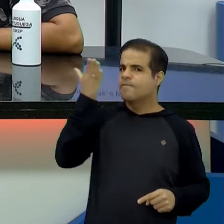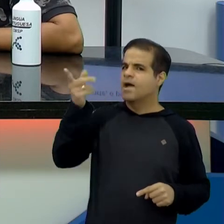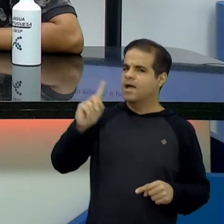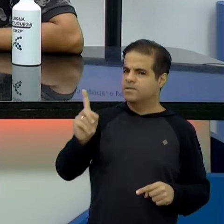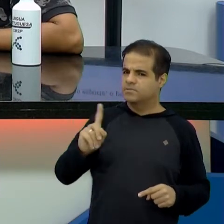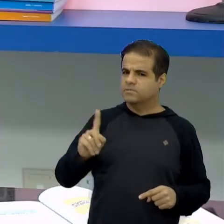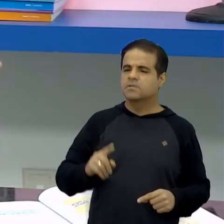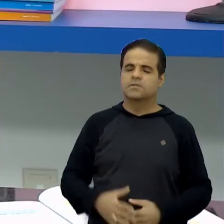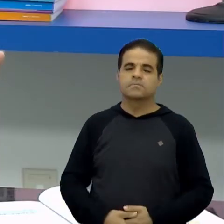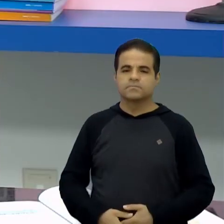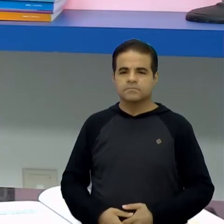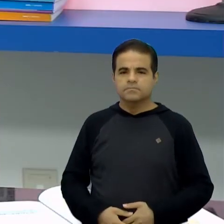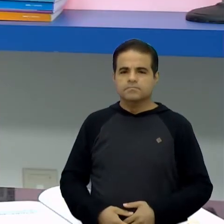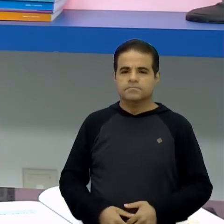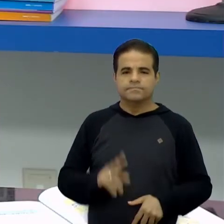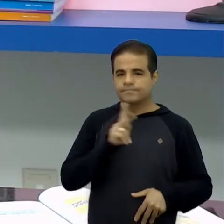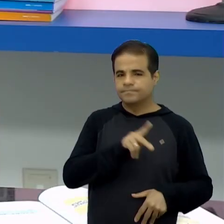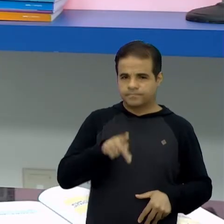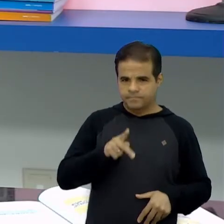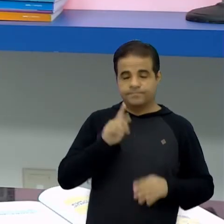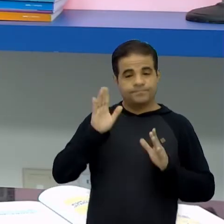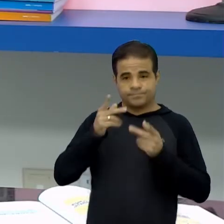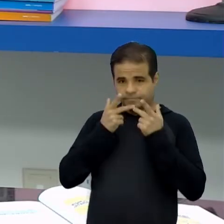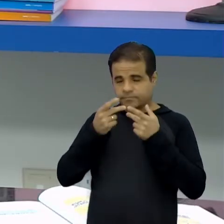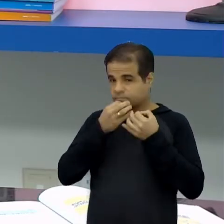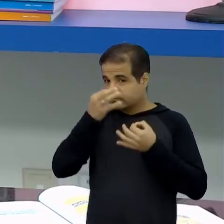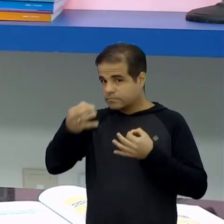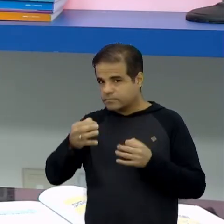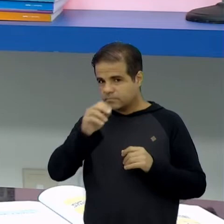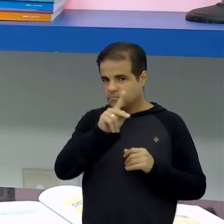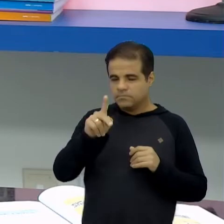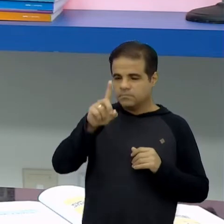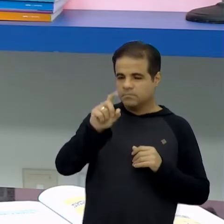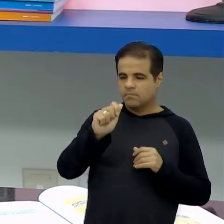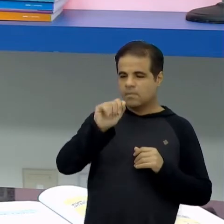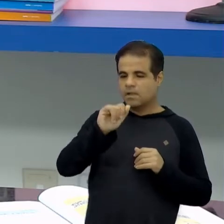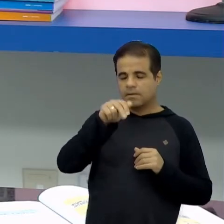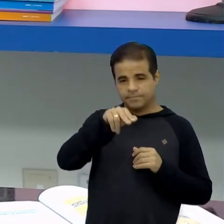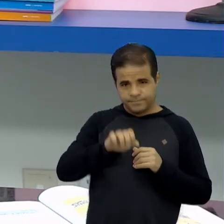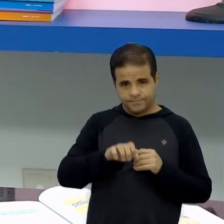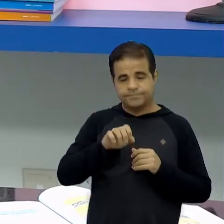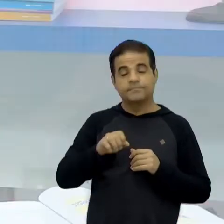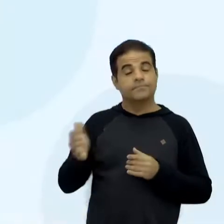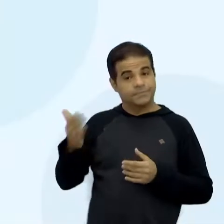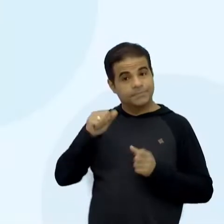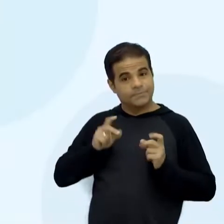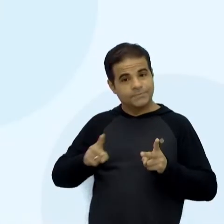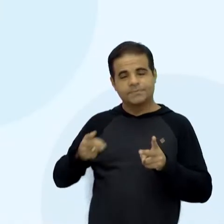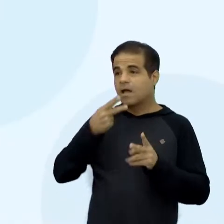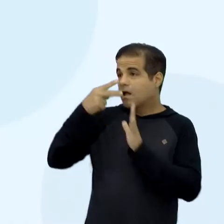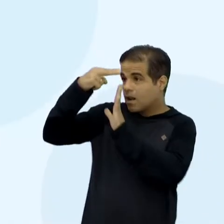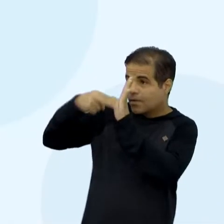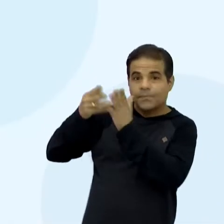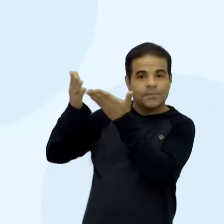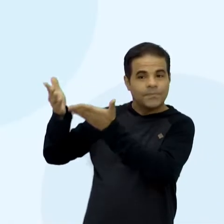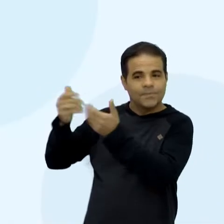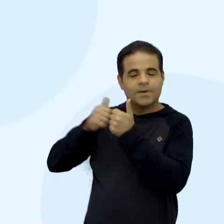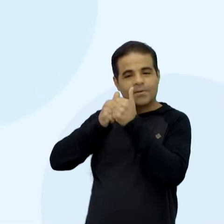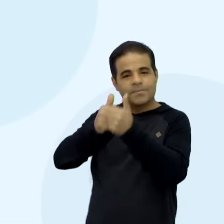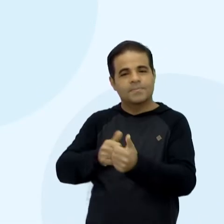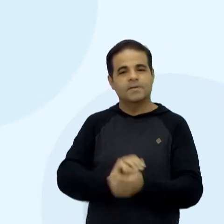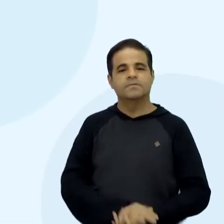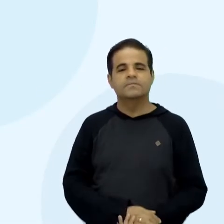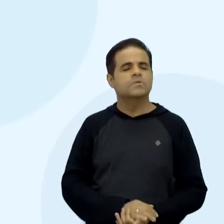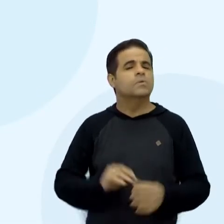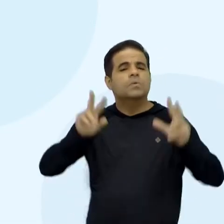Então vamos continuar aí, já que o professor já citou a Daiane dos Santos e estava no slide, a gente continua a leitura. Acompanhem comigo.